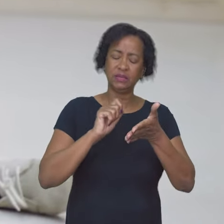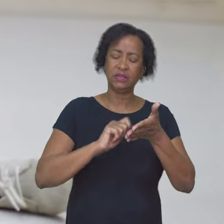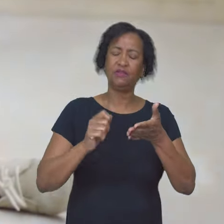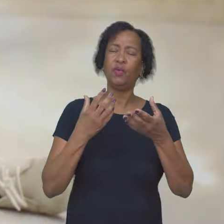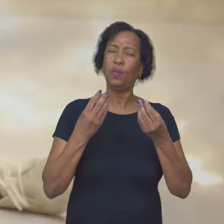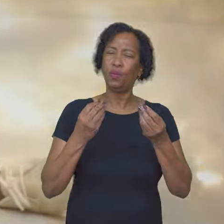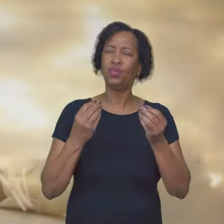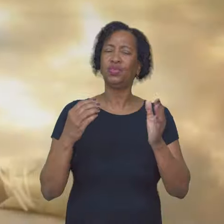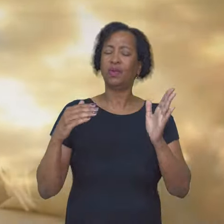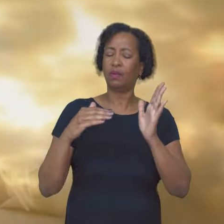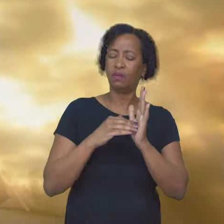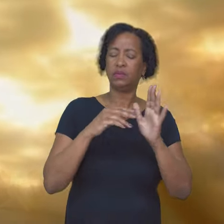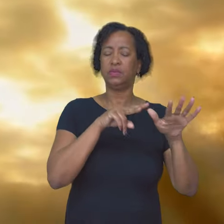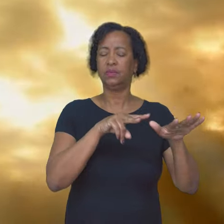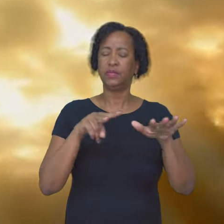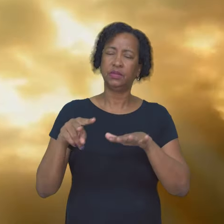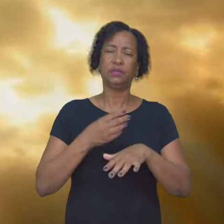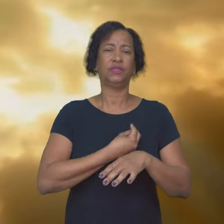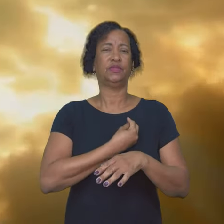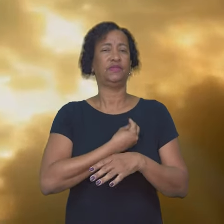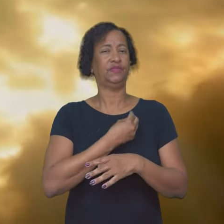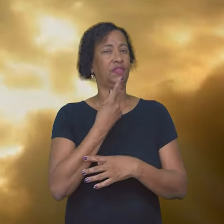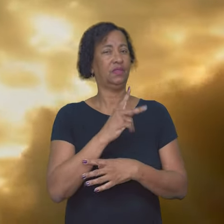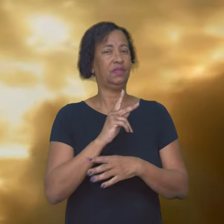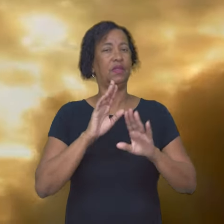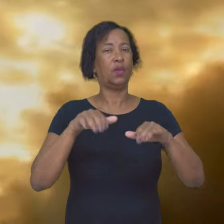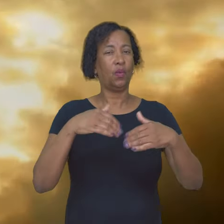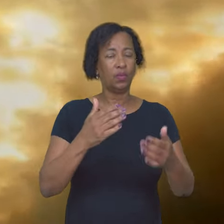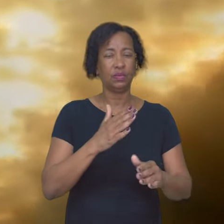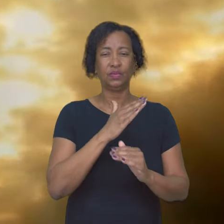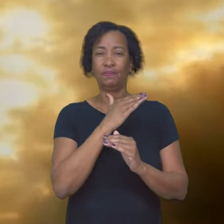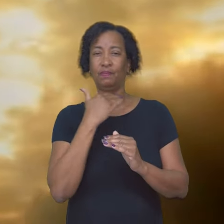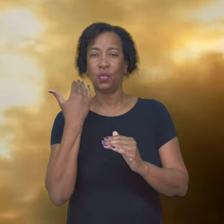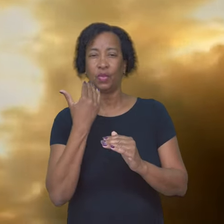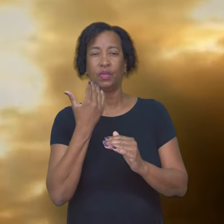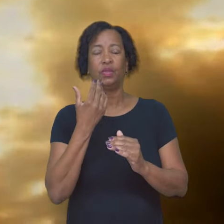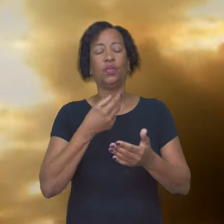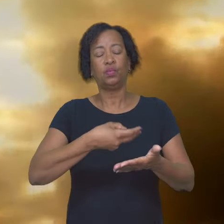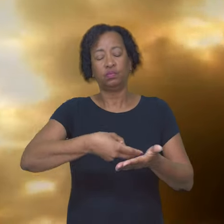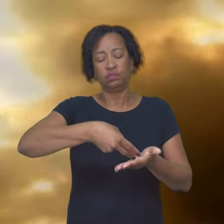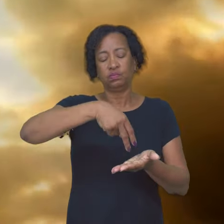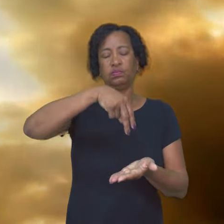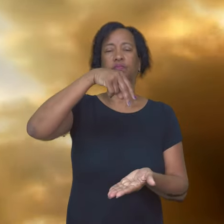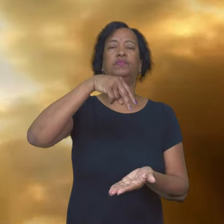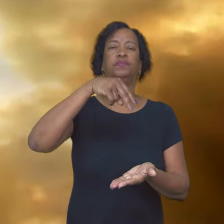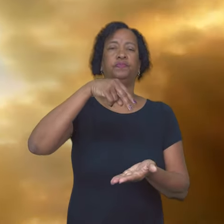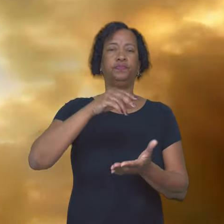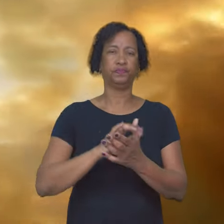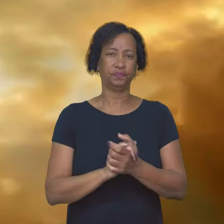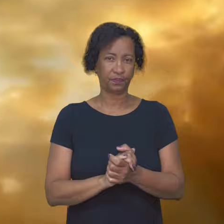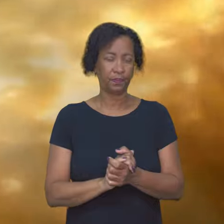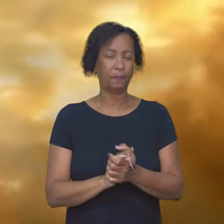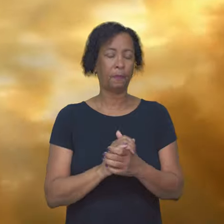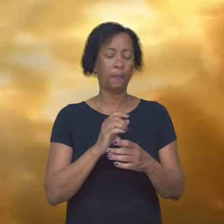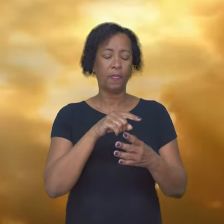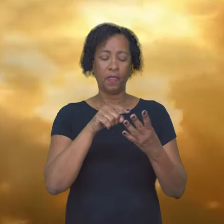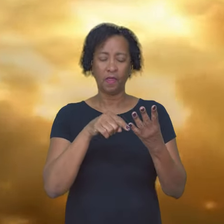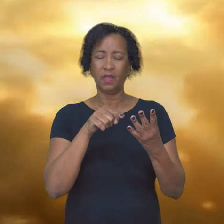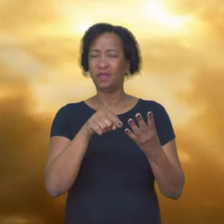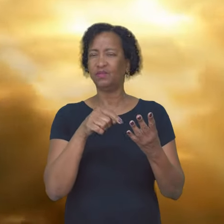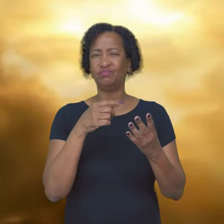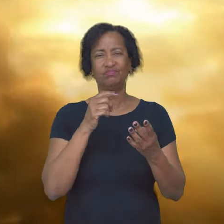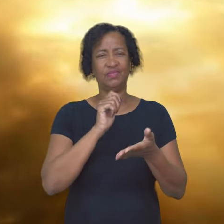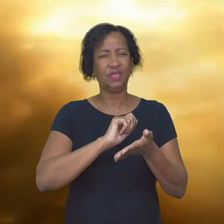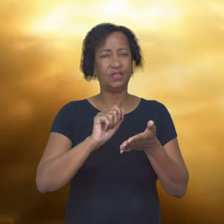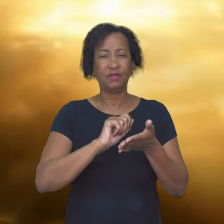sobre a última semana de sua vida quando ele morreu e ressuscitou o fato deles não terem escrito muito sobre